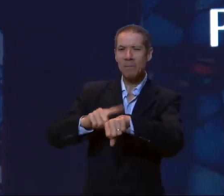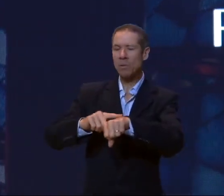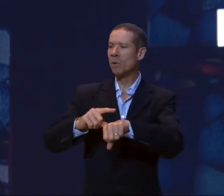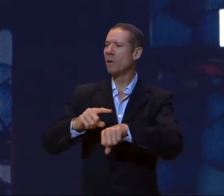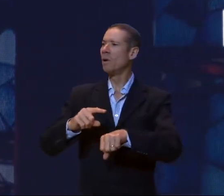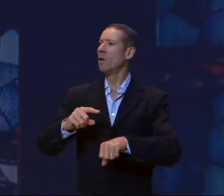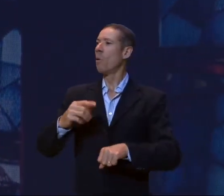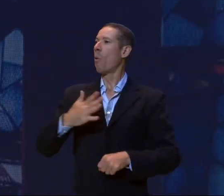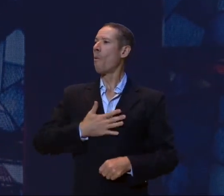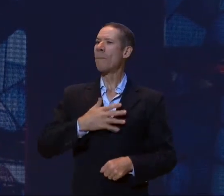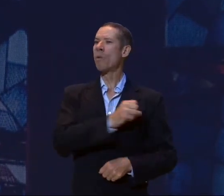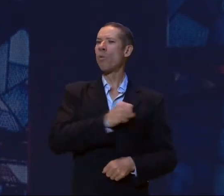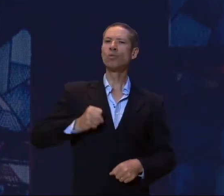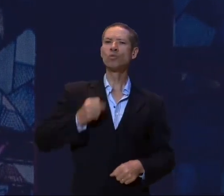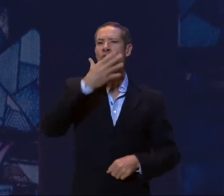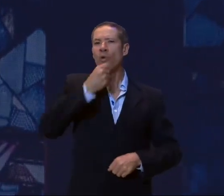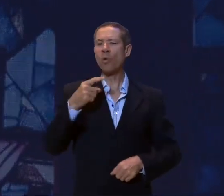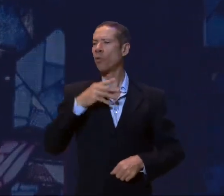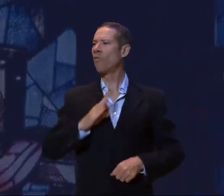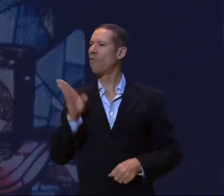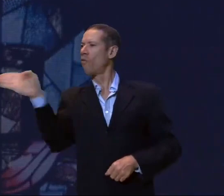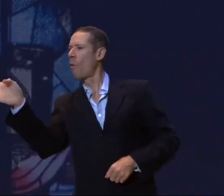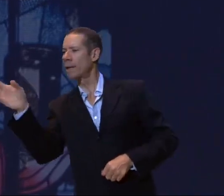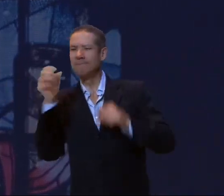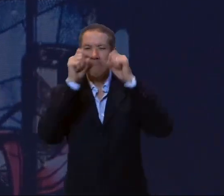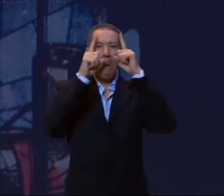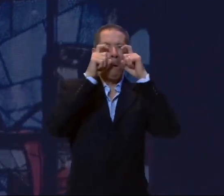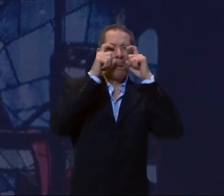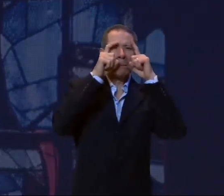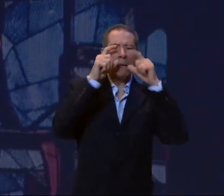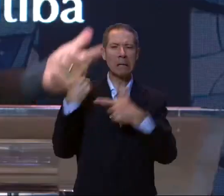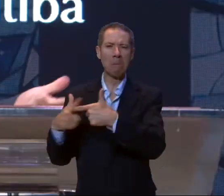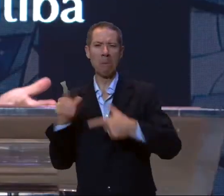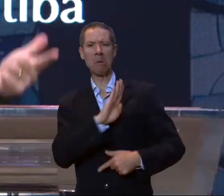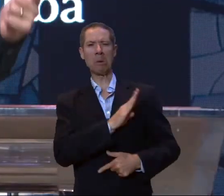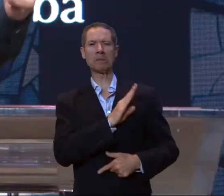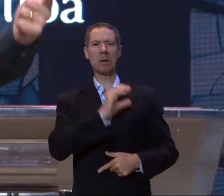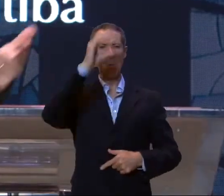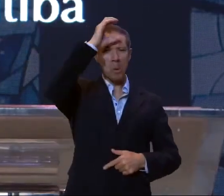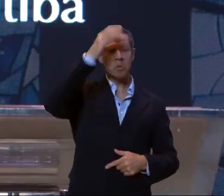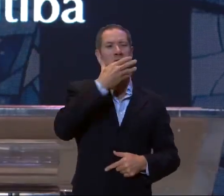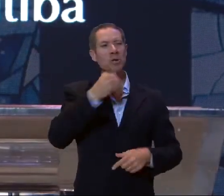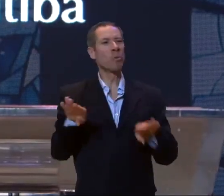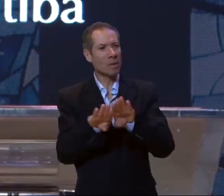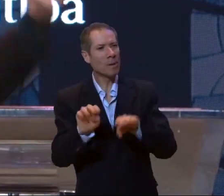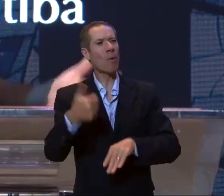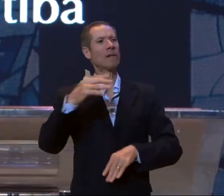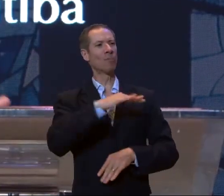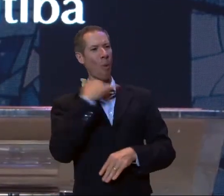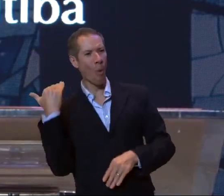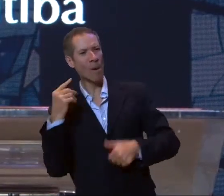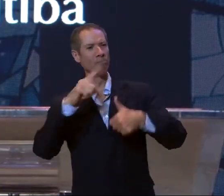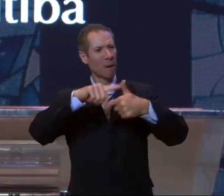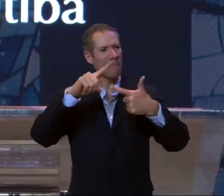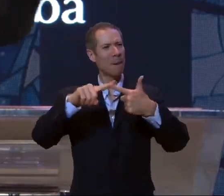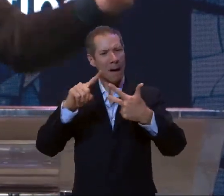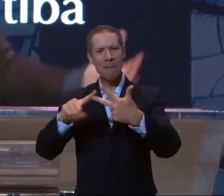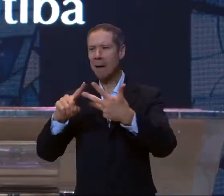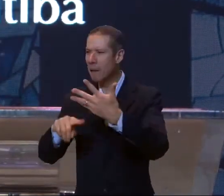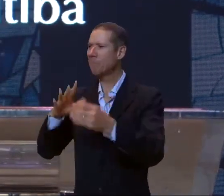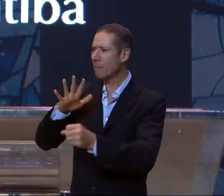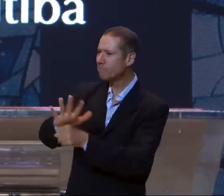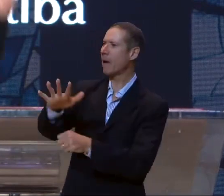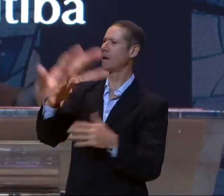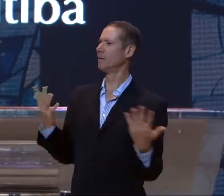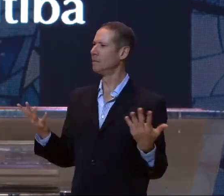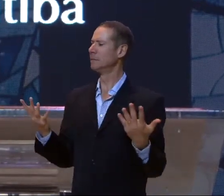parar na UTI, problema no coração. Meu tio também foi para a UTI, quase morreu. Outras situações familiares, situações